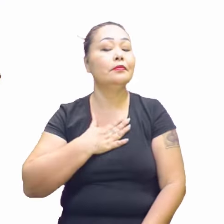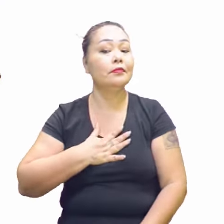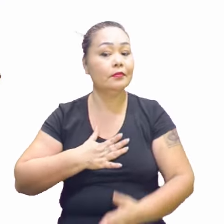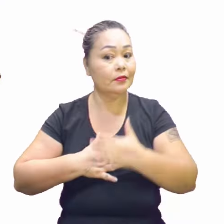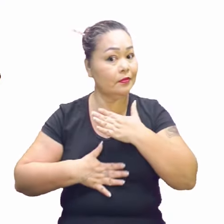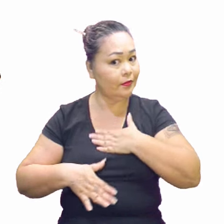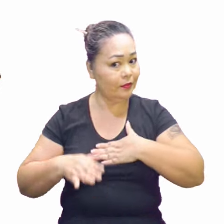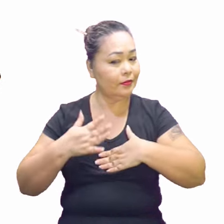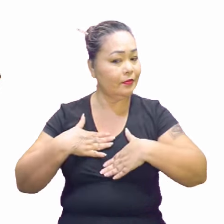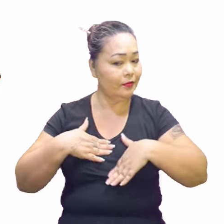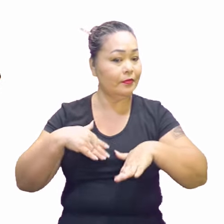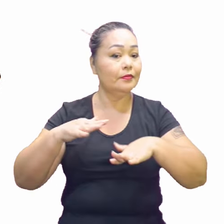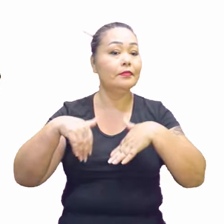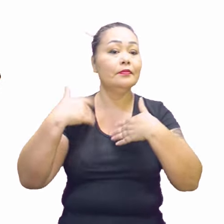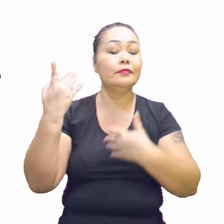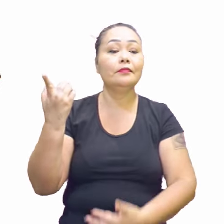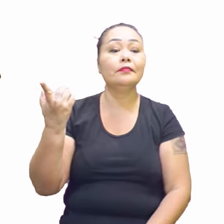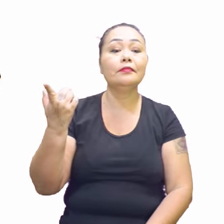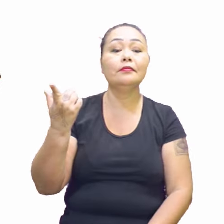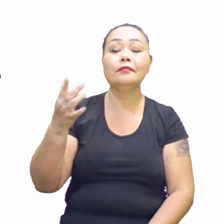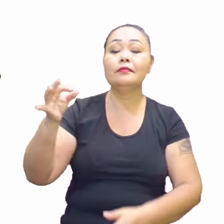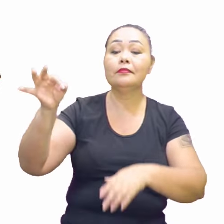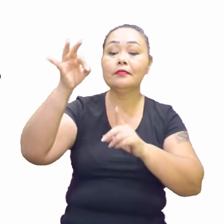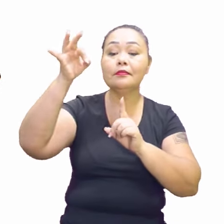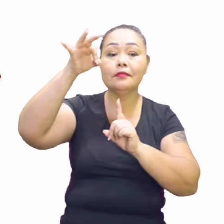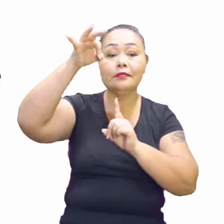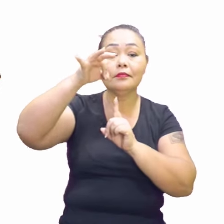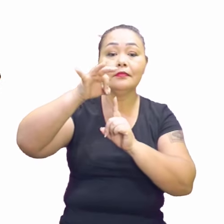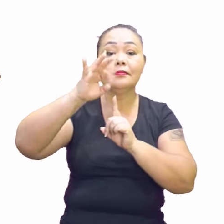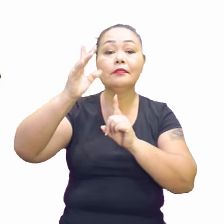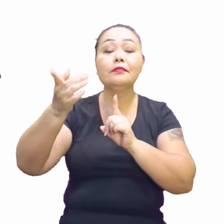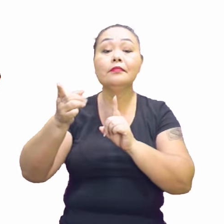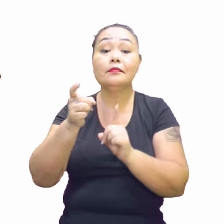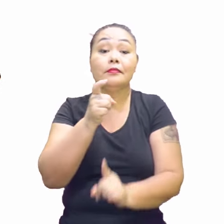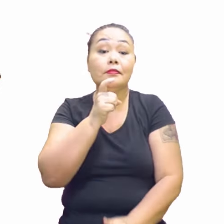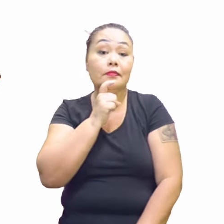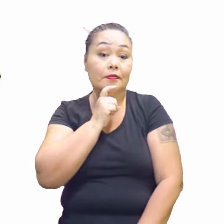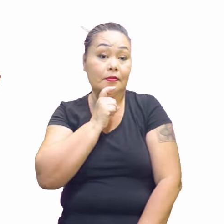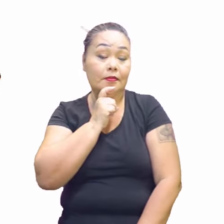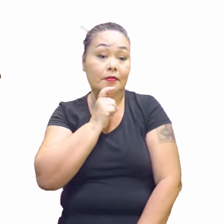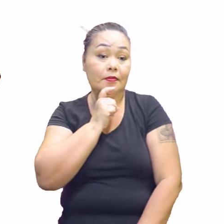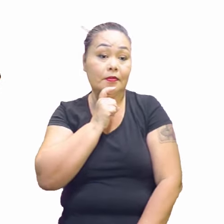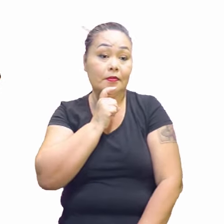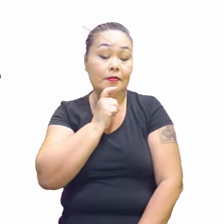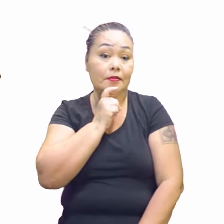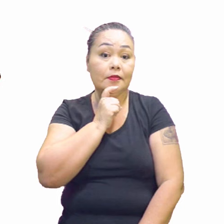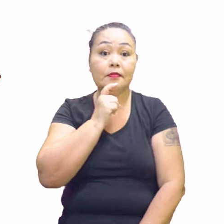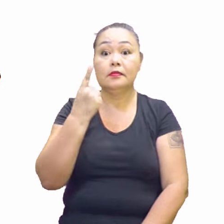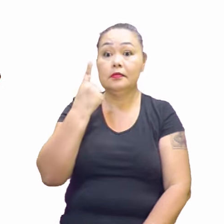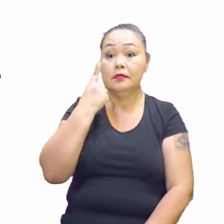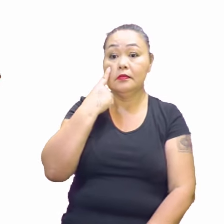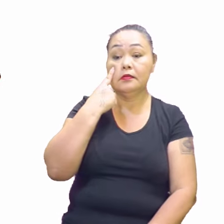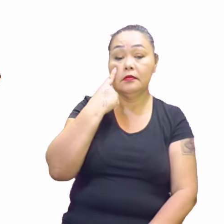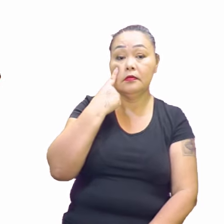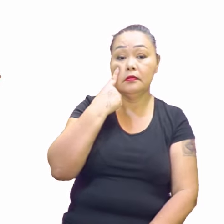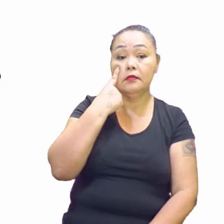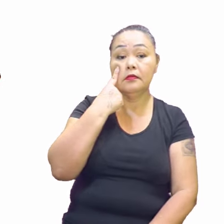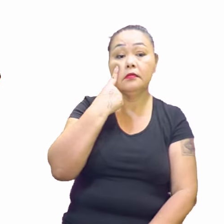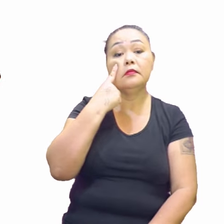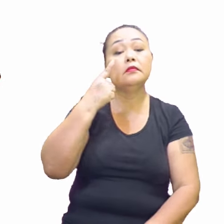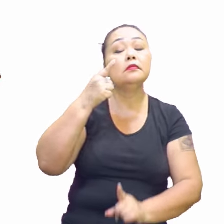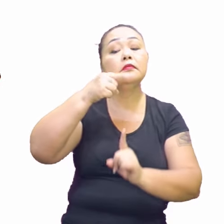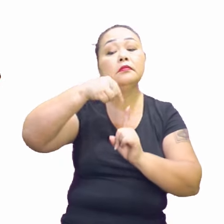tudo vai dar certo. Olha aqui, as mariposas quando chega o frio. Observem.